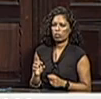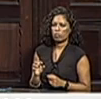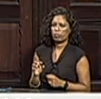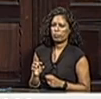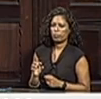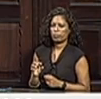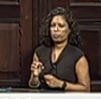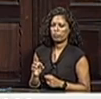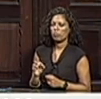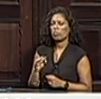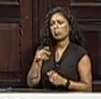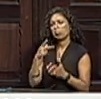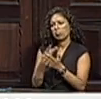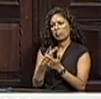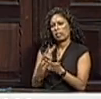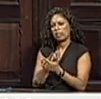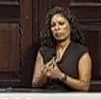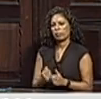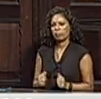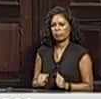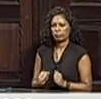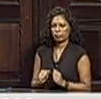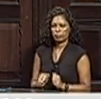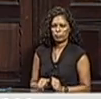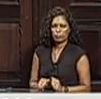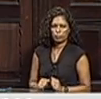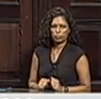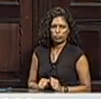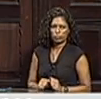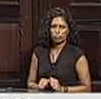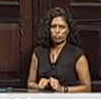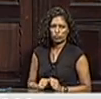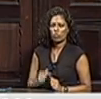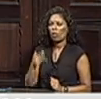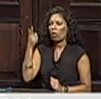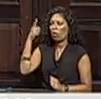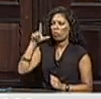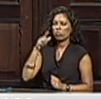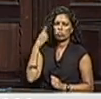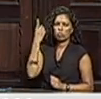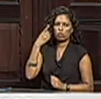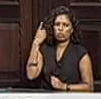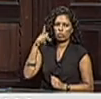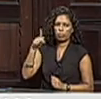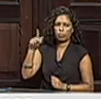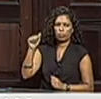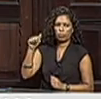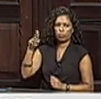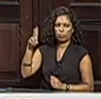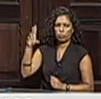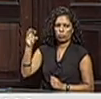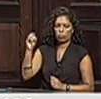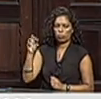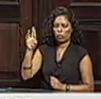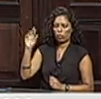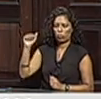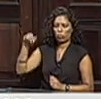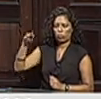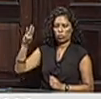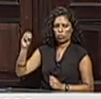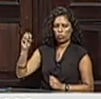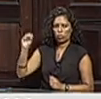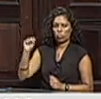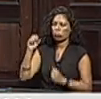absurdo que não pode prevalecer. Deputado Paulo Ramos. Senhor presidente, brevemente. Eu tenho acompanhado